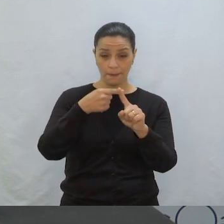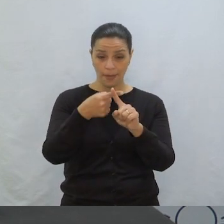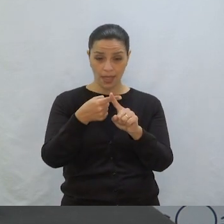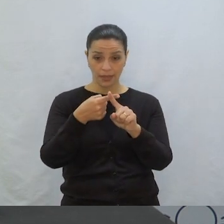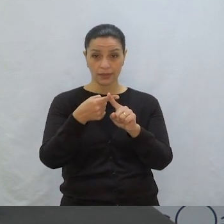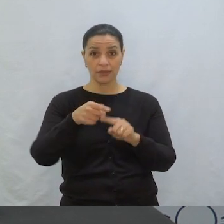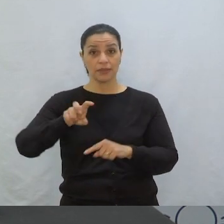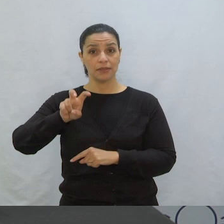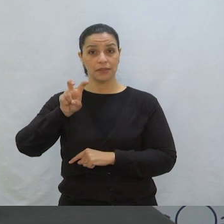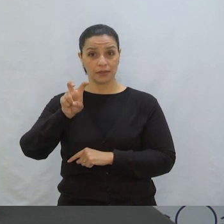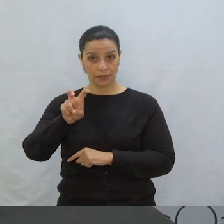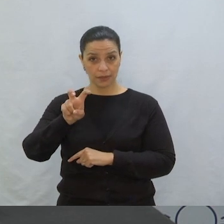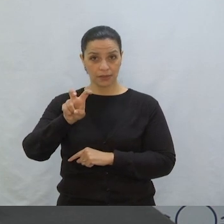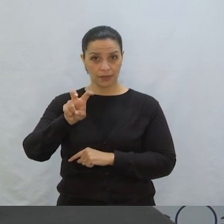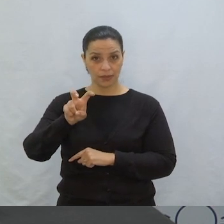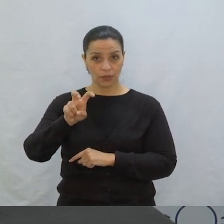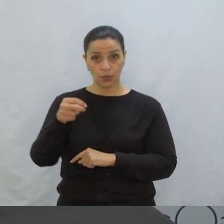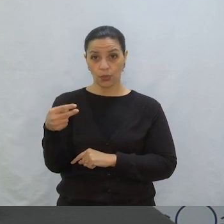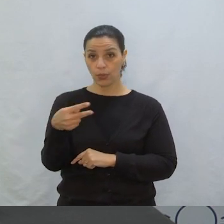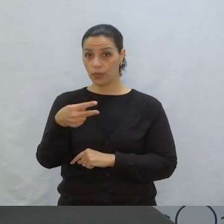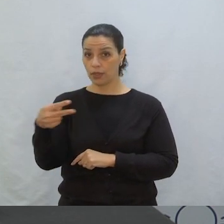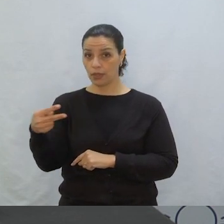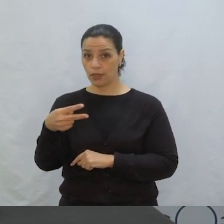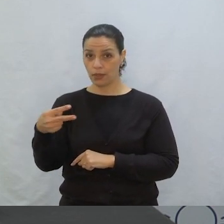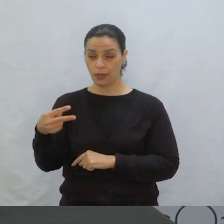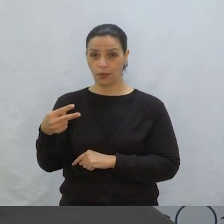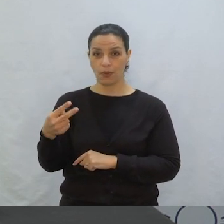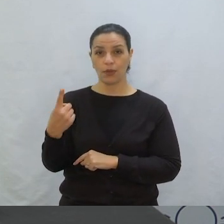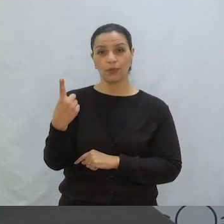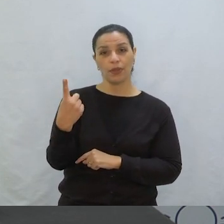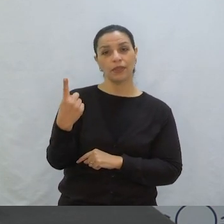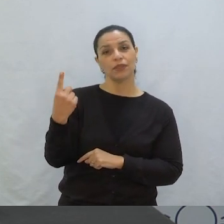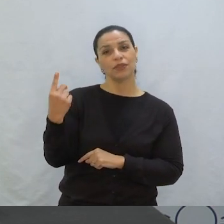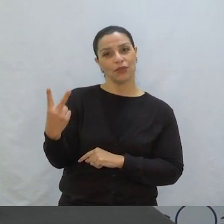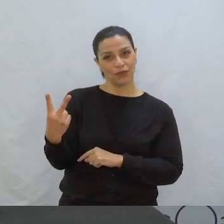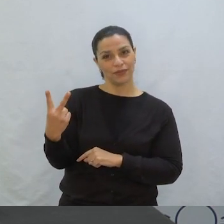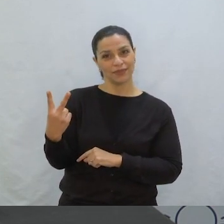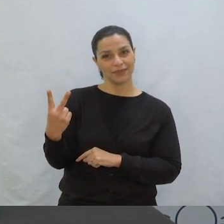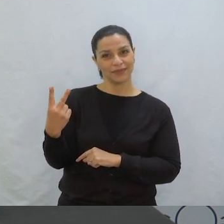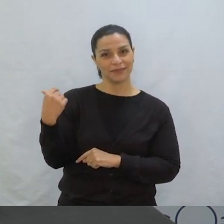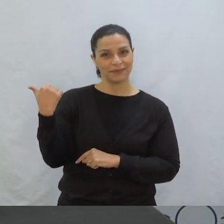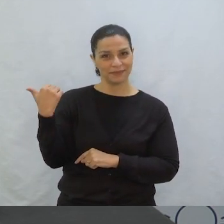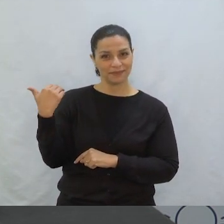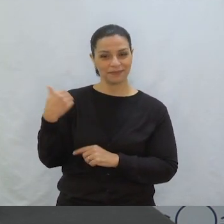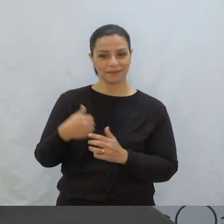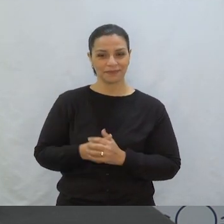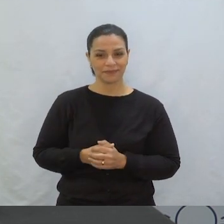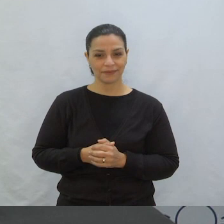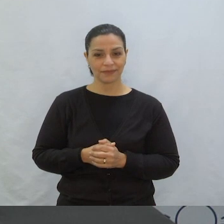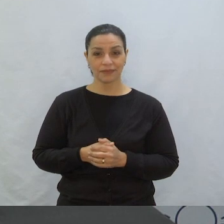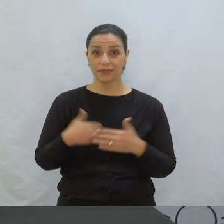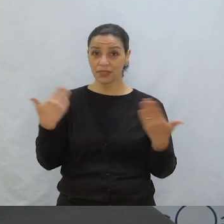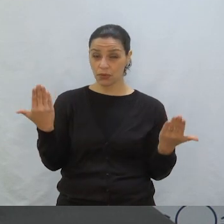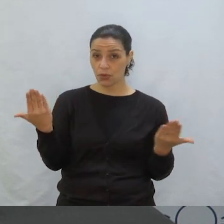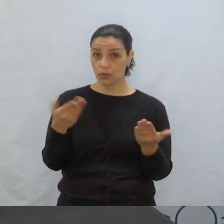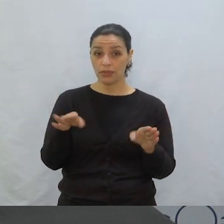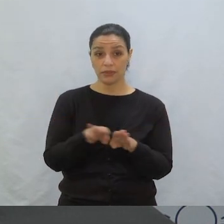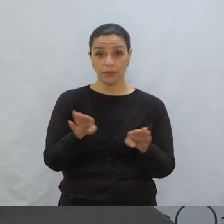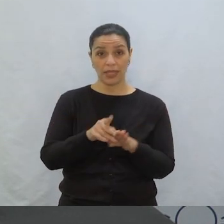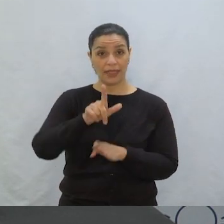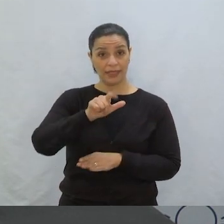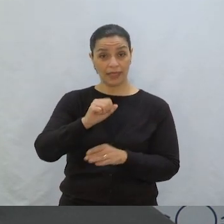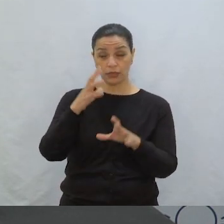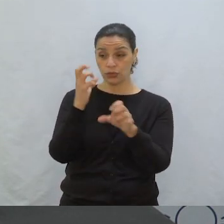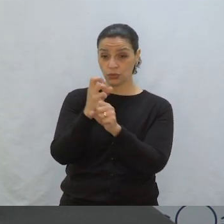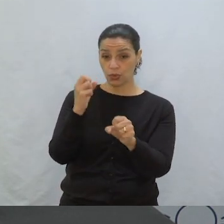7 mais 5 é igual a 12. Então,